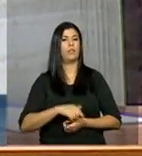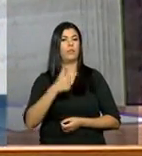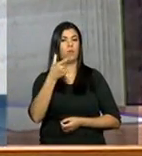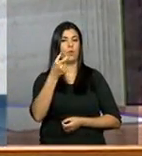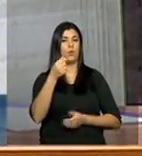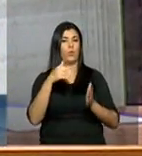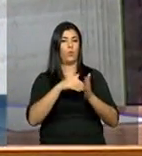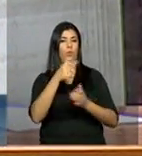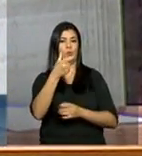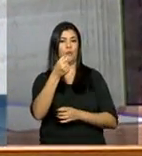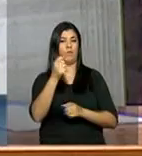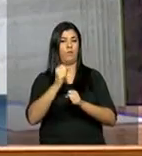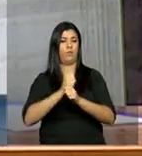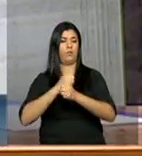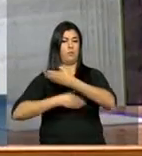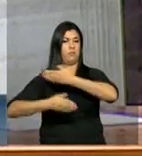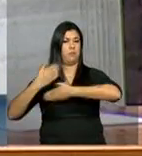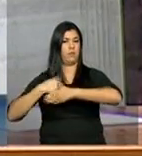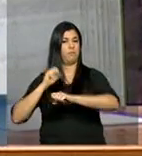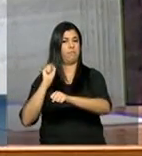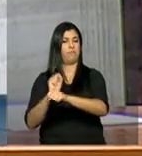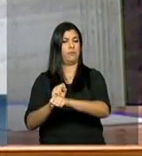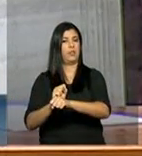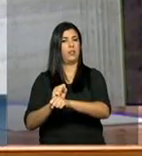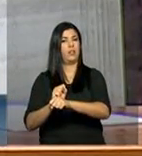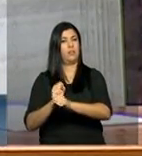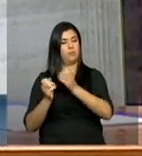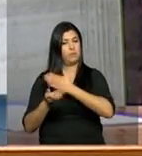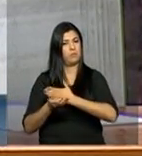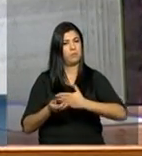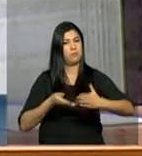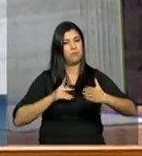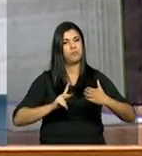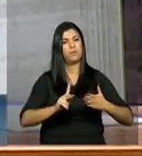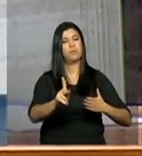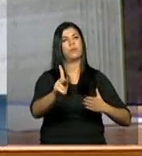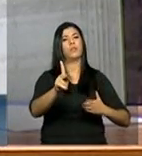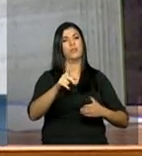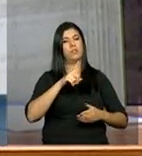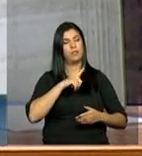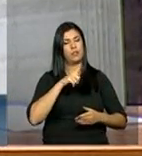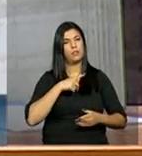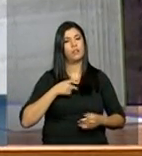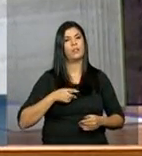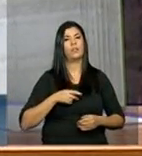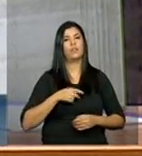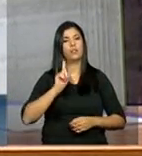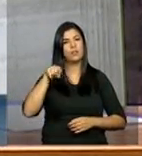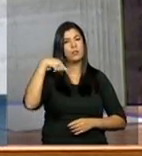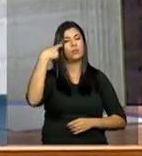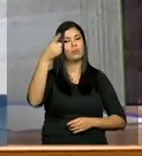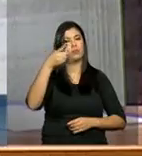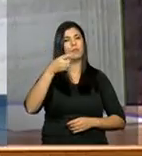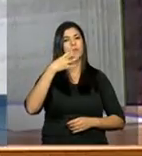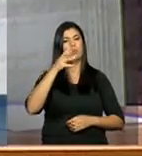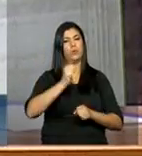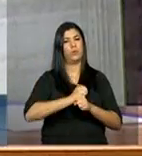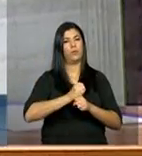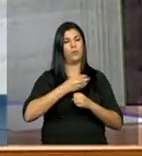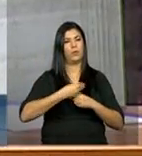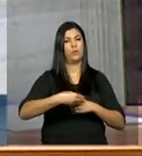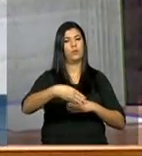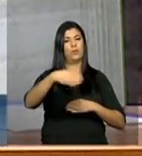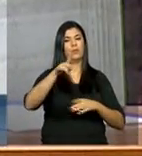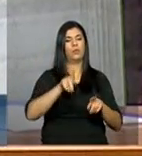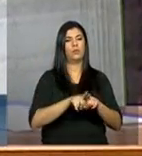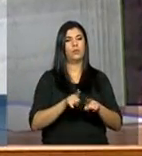completamente paralisados. Então, esse trabalho retomado com o lançamento do PAC 1 terá continuidade no próximo mandato da nossa presidenta.